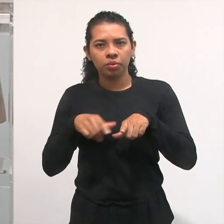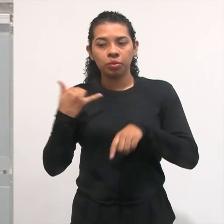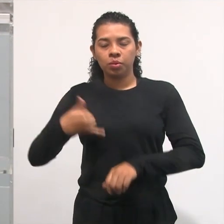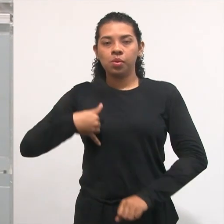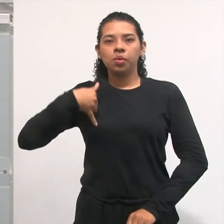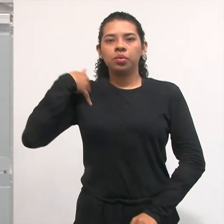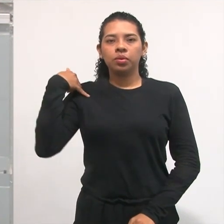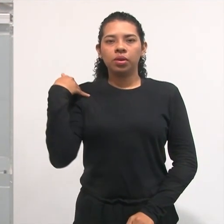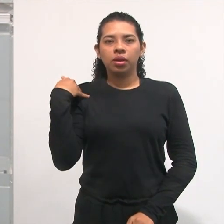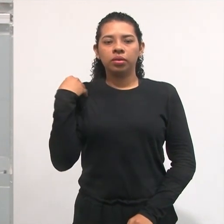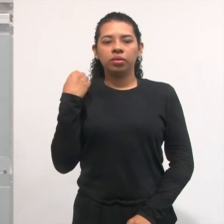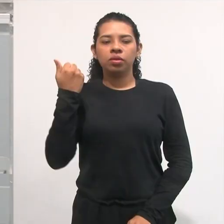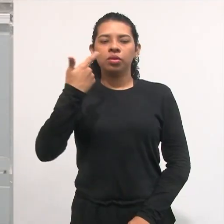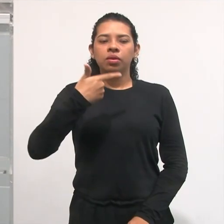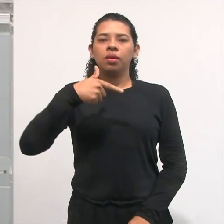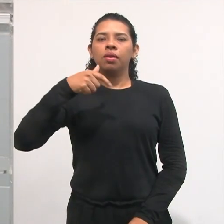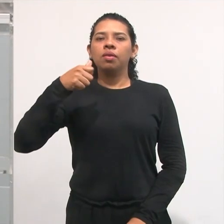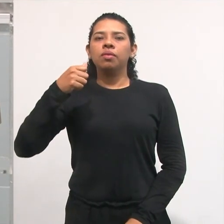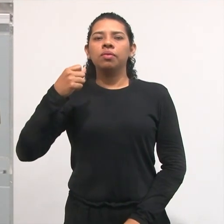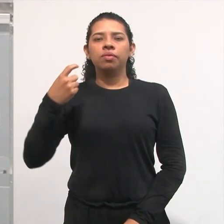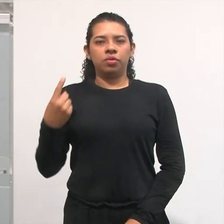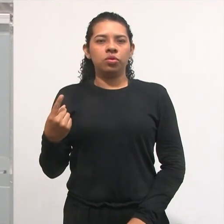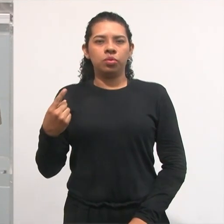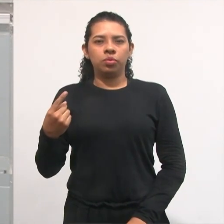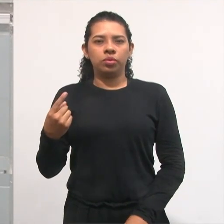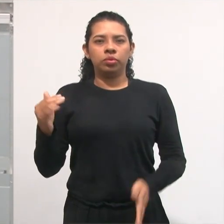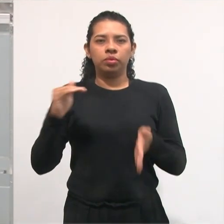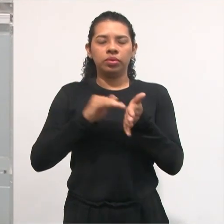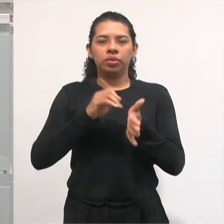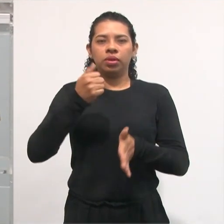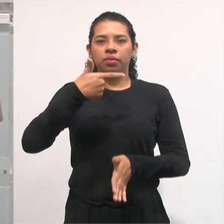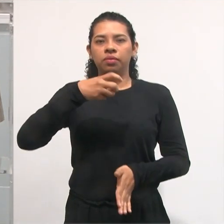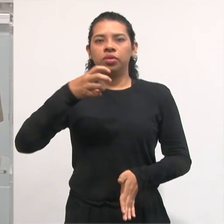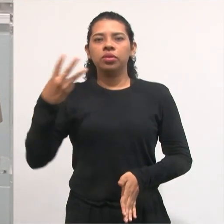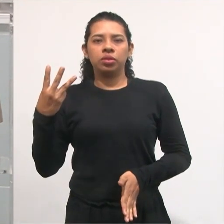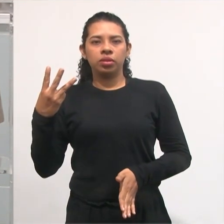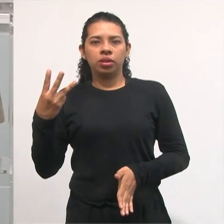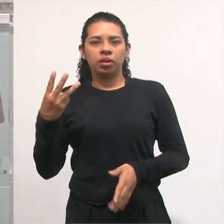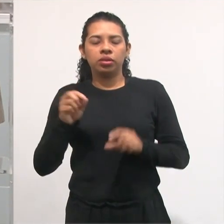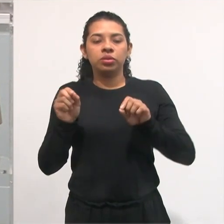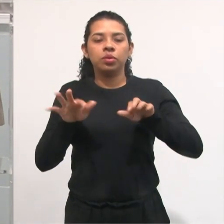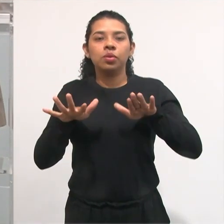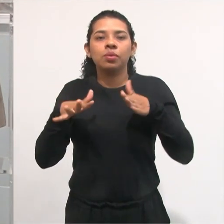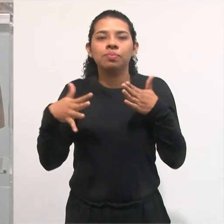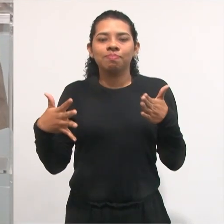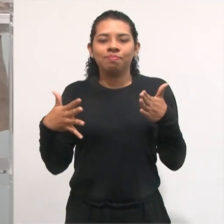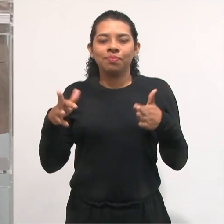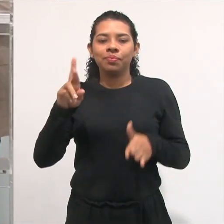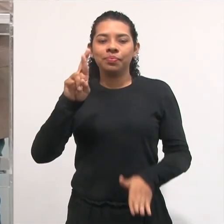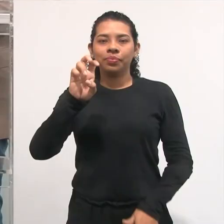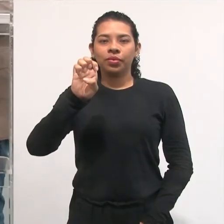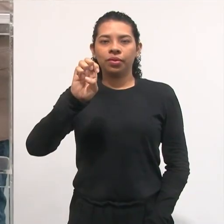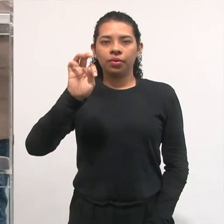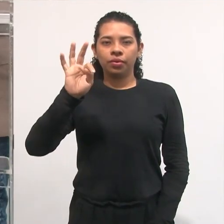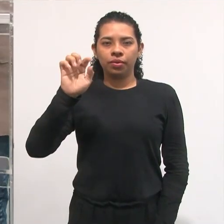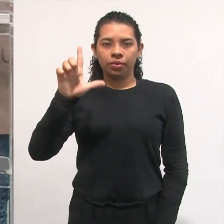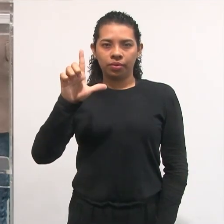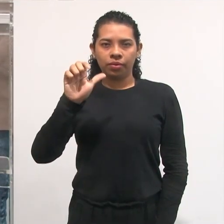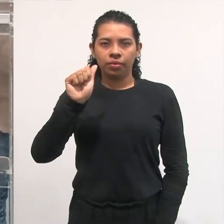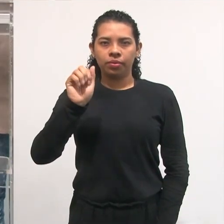quantos servidores com idade entre 18 e 21 anos? 3. Esse é um dado absoluto,